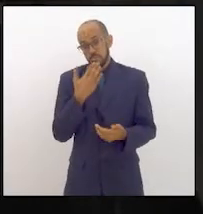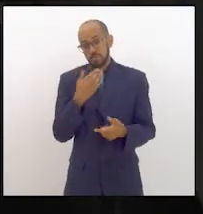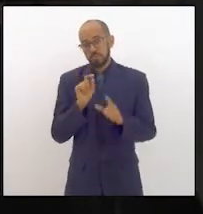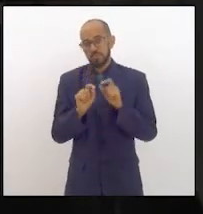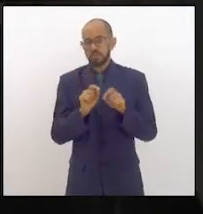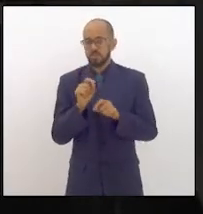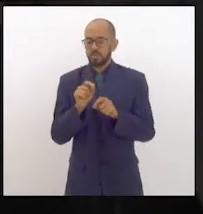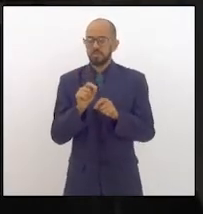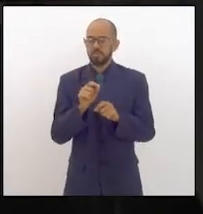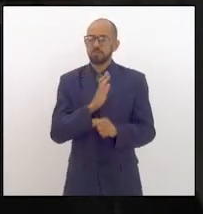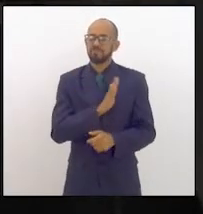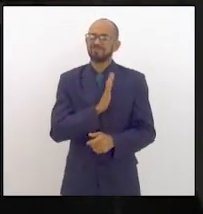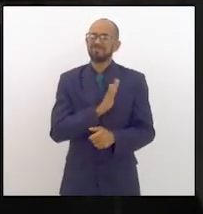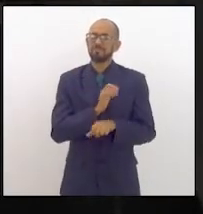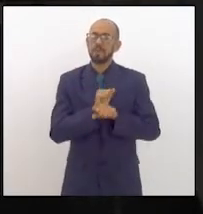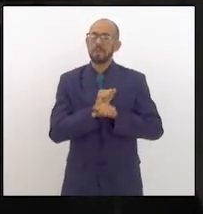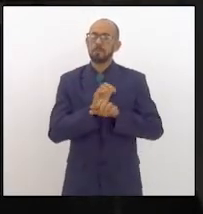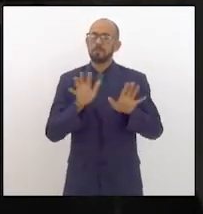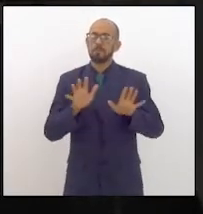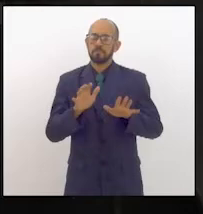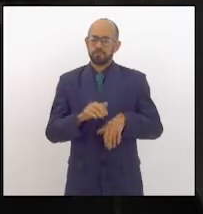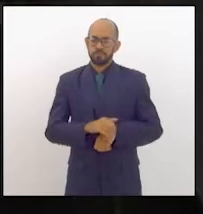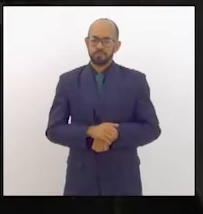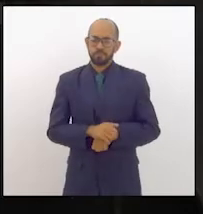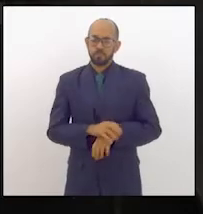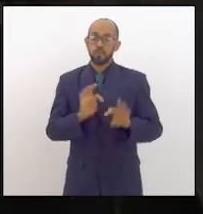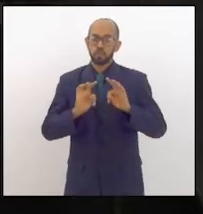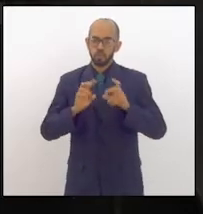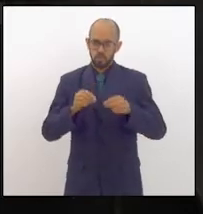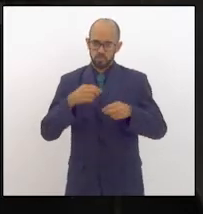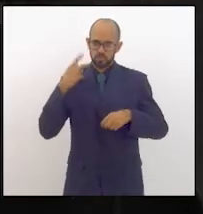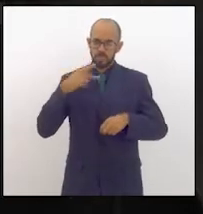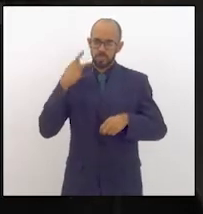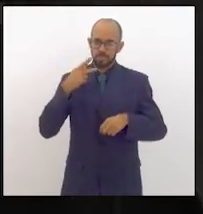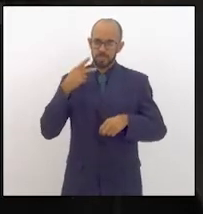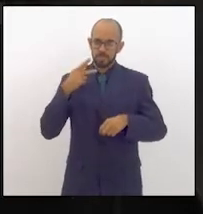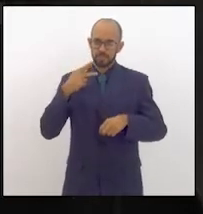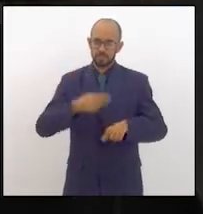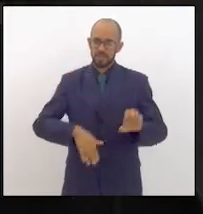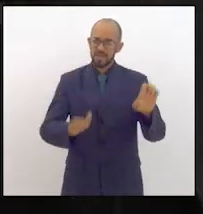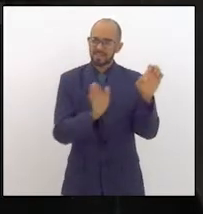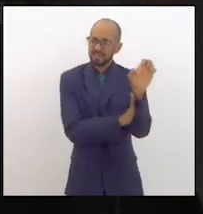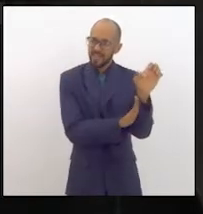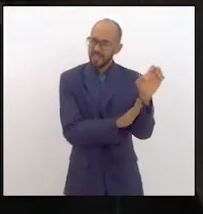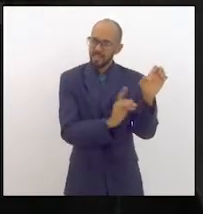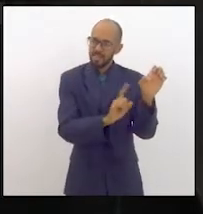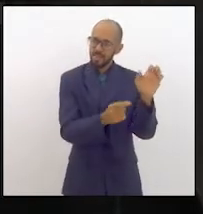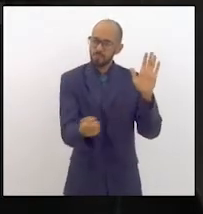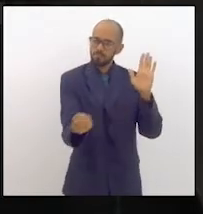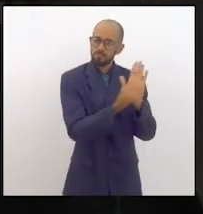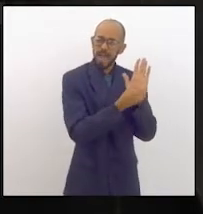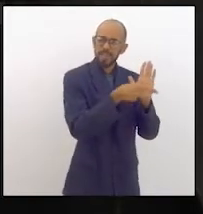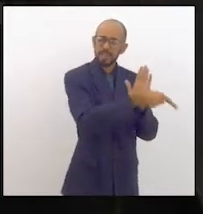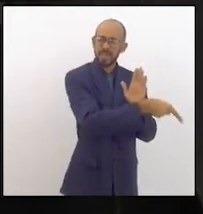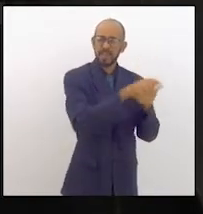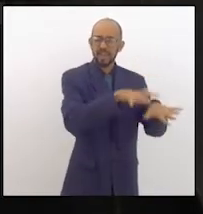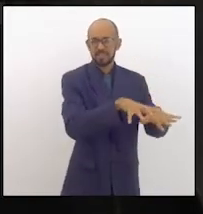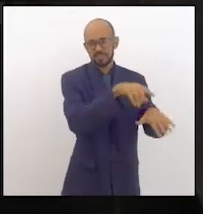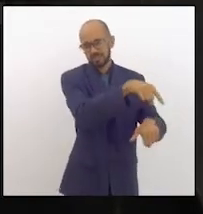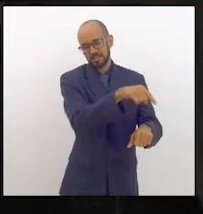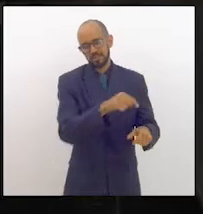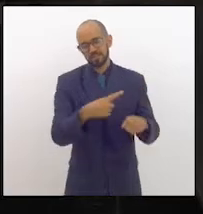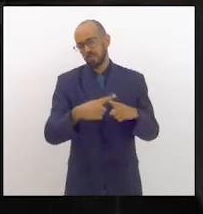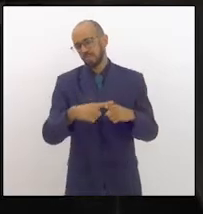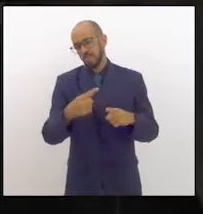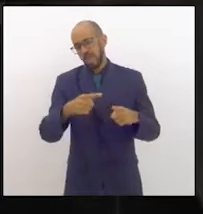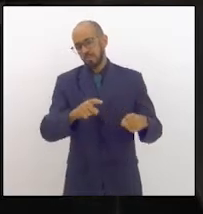de todo o meu coração para que os parlamentares da esquerda não rotule ele dessa maneira que